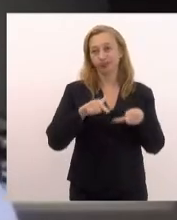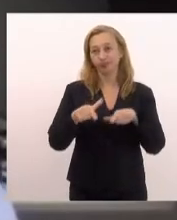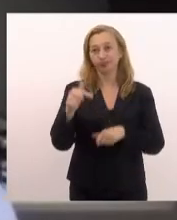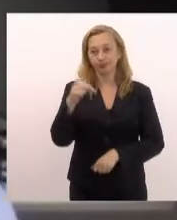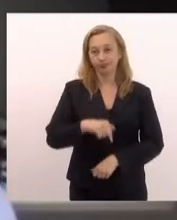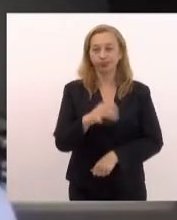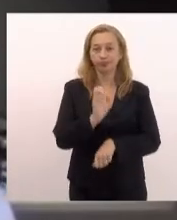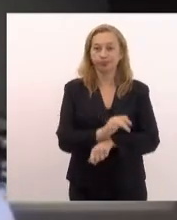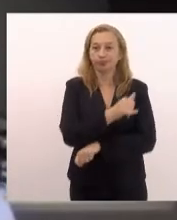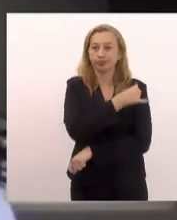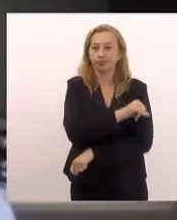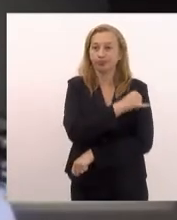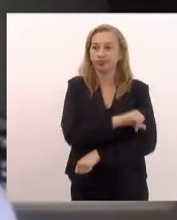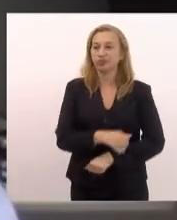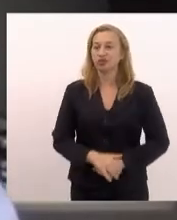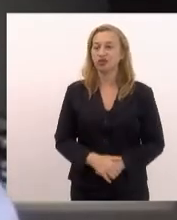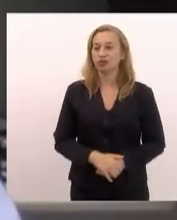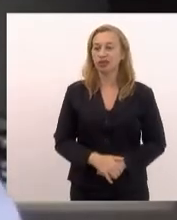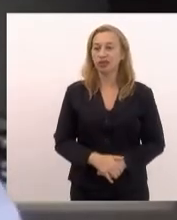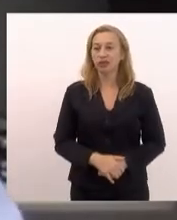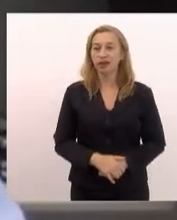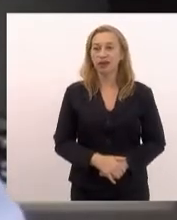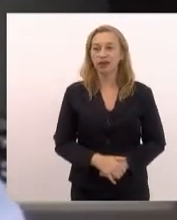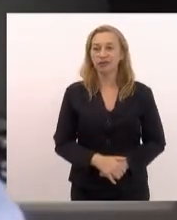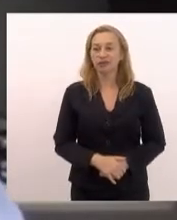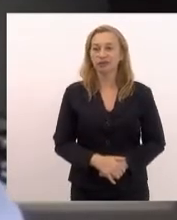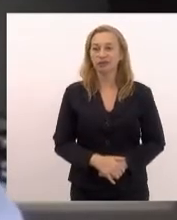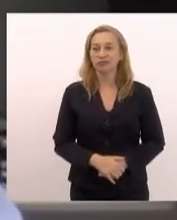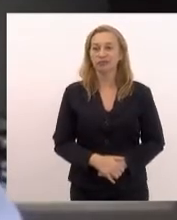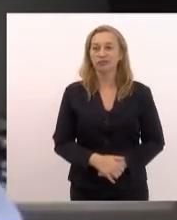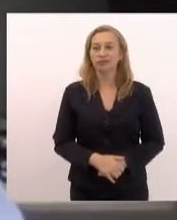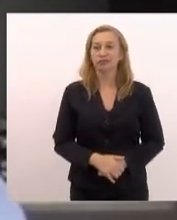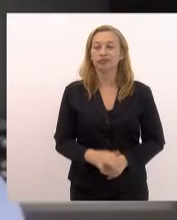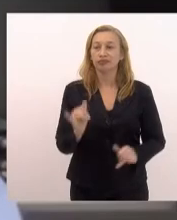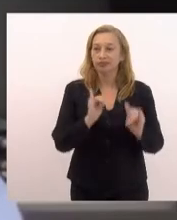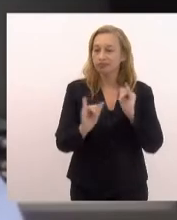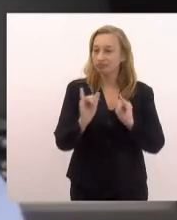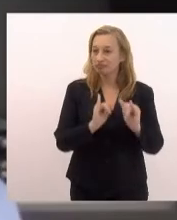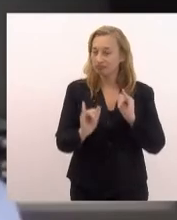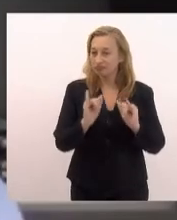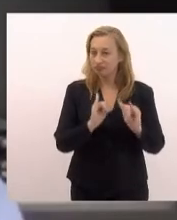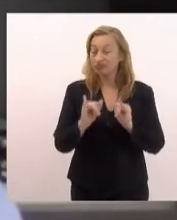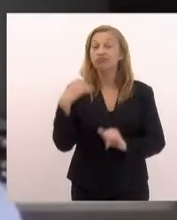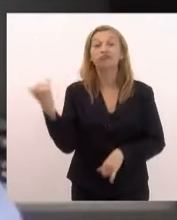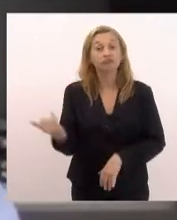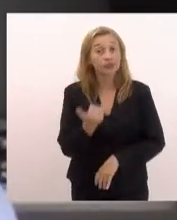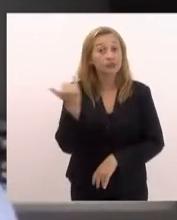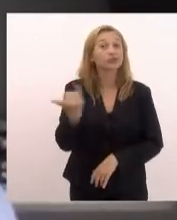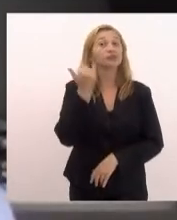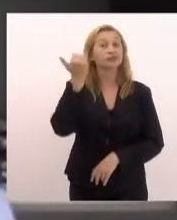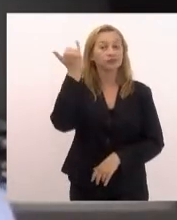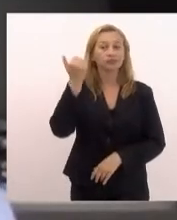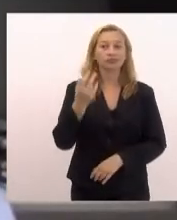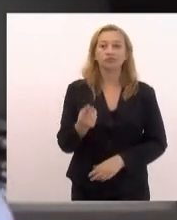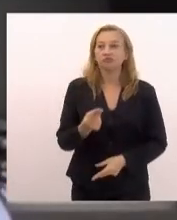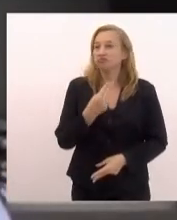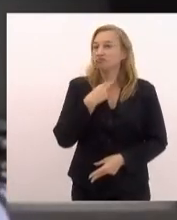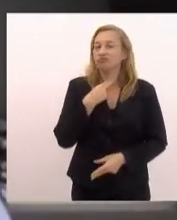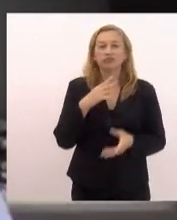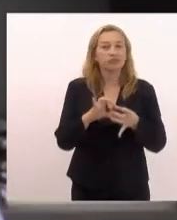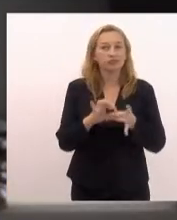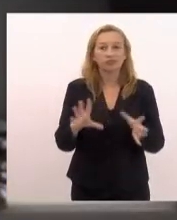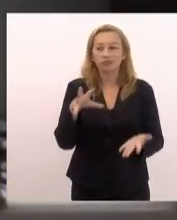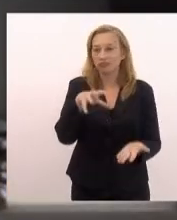no estado do Rio de Janeiro, não é? Então, são notícias importantes, que eu não poderia deixar